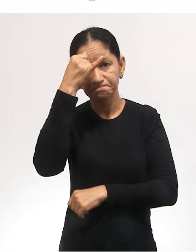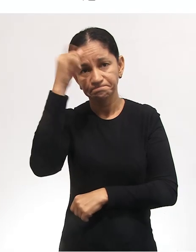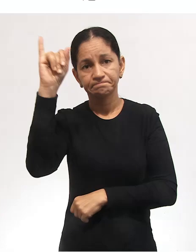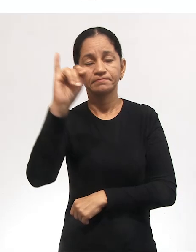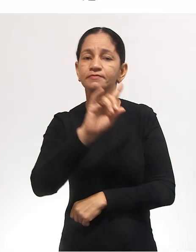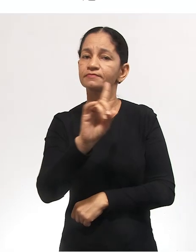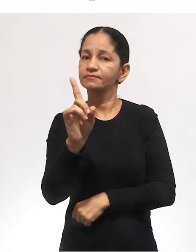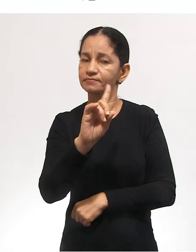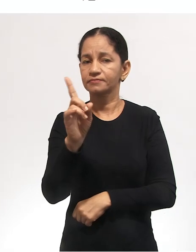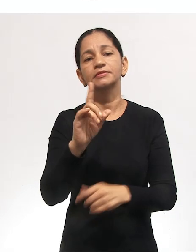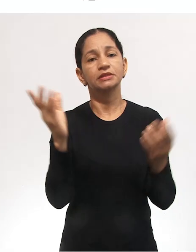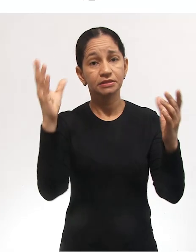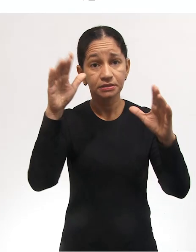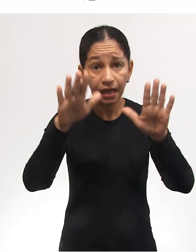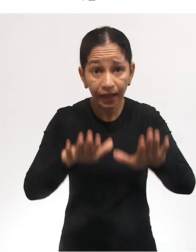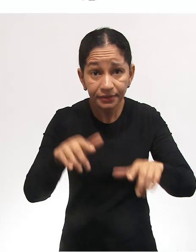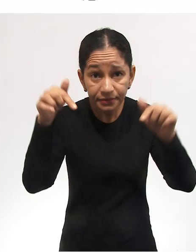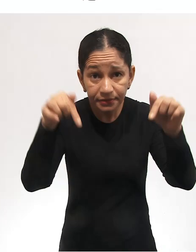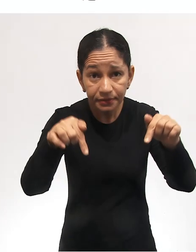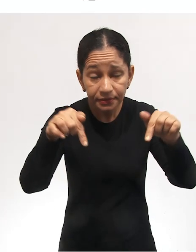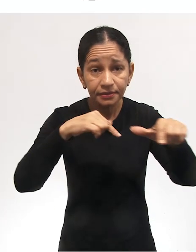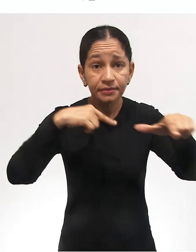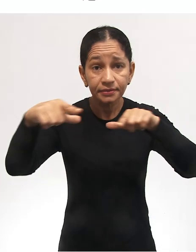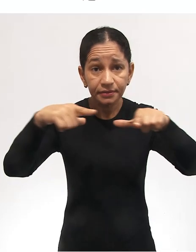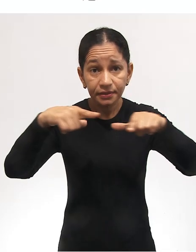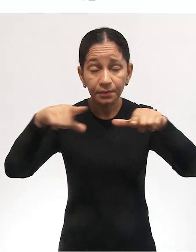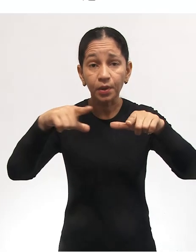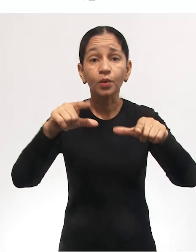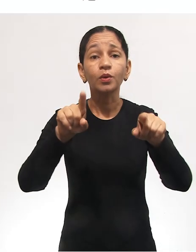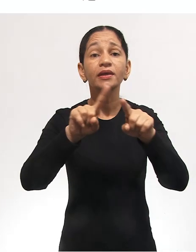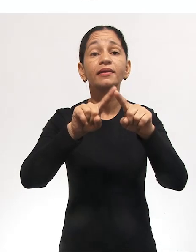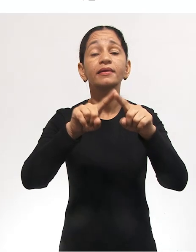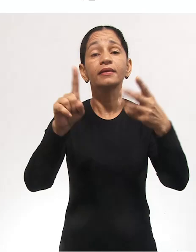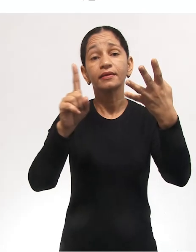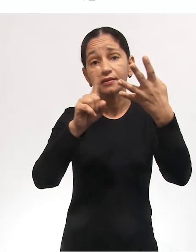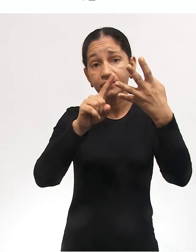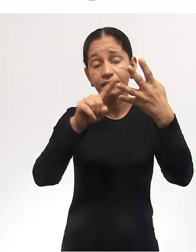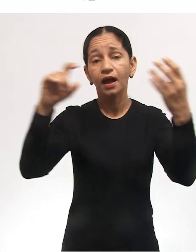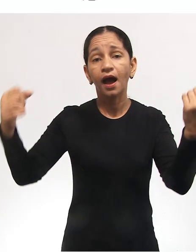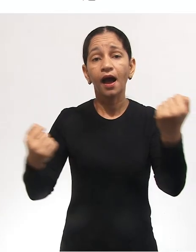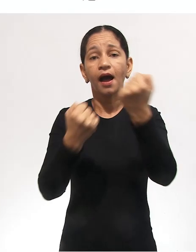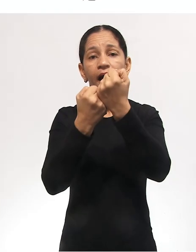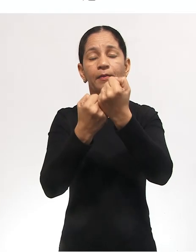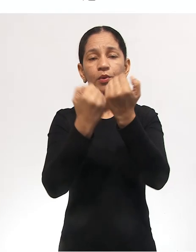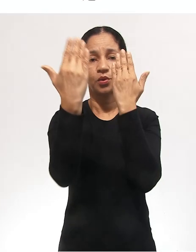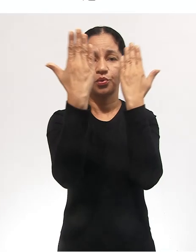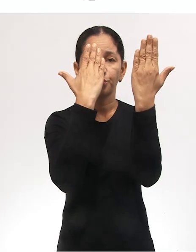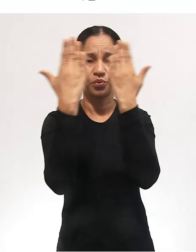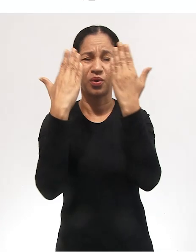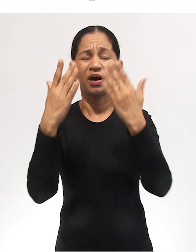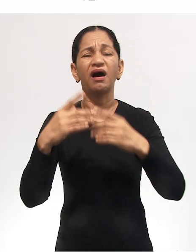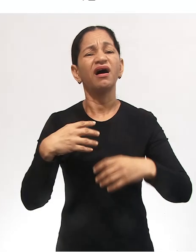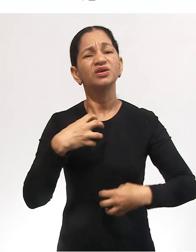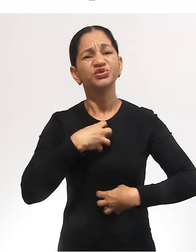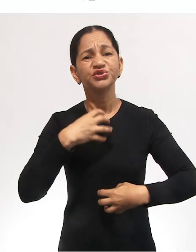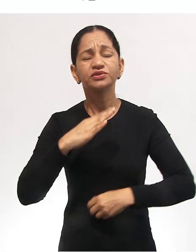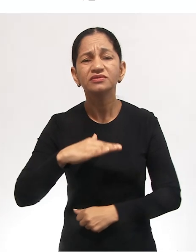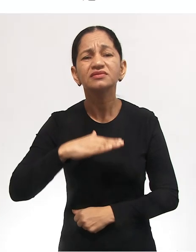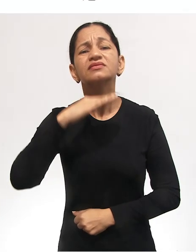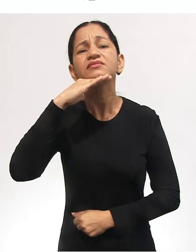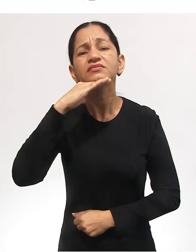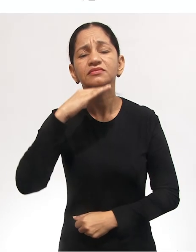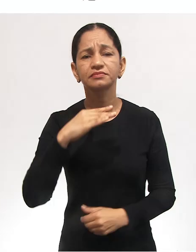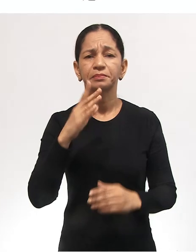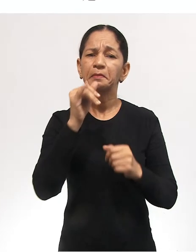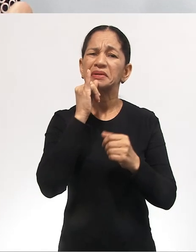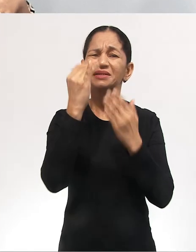que você vai realizar, e um apoio psicológico, né? Se você observar que você está sentindo um cansaço, né, um